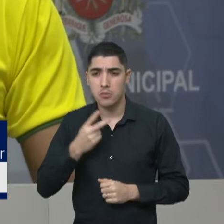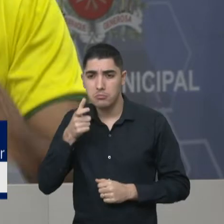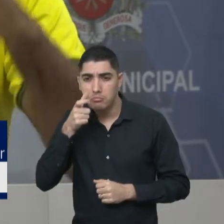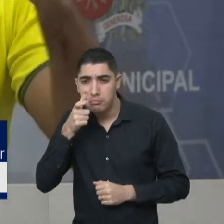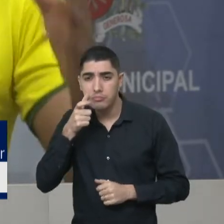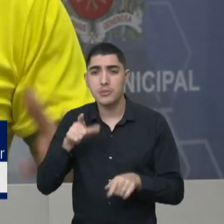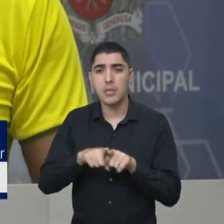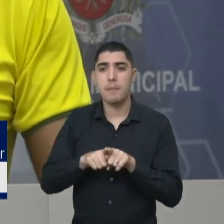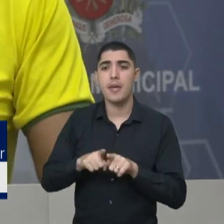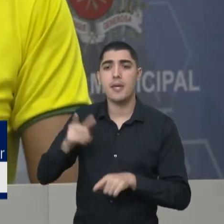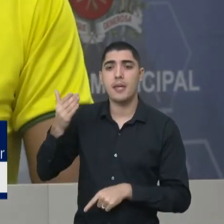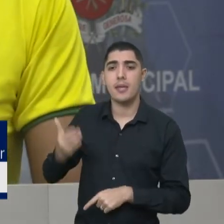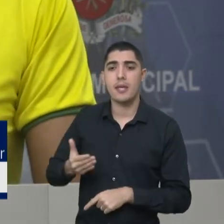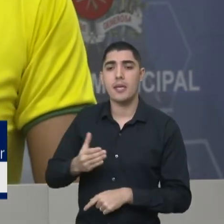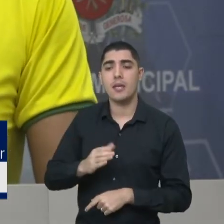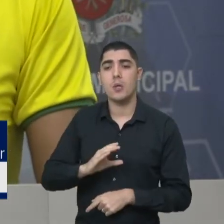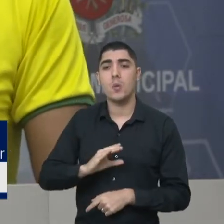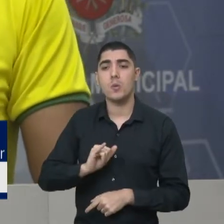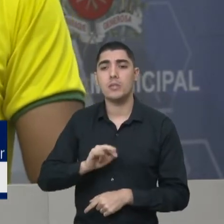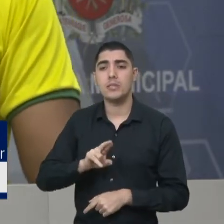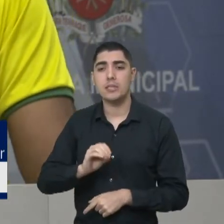é um cara que lê muito,